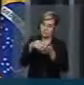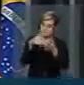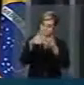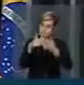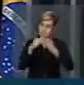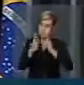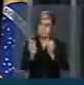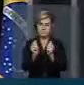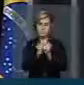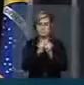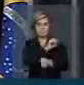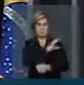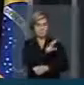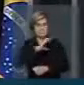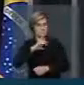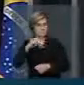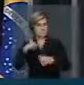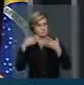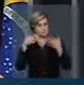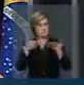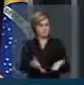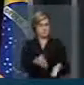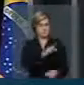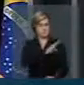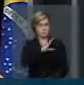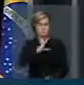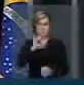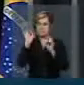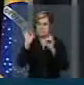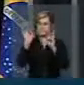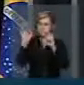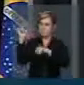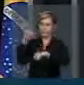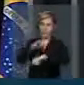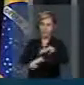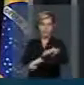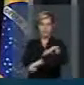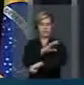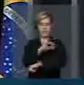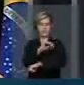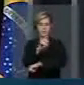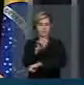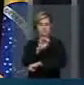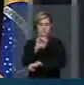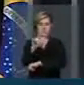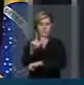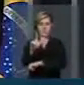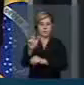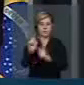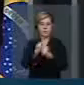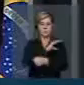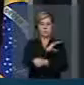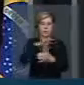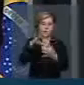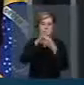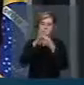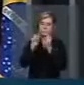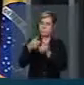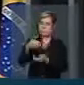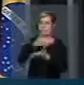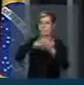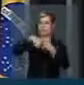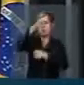junto à comissão que eu faço parte, da Comissão Especial de Aviação Civil, na Comissão de Integração Nacional e